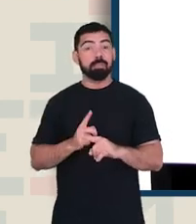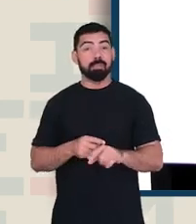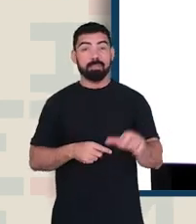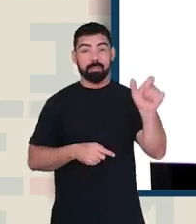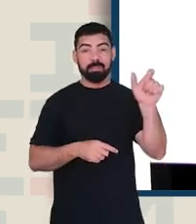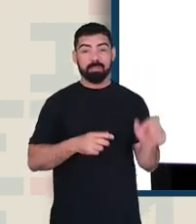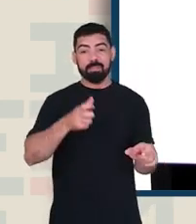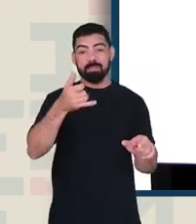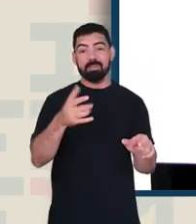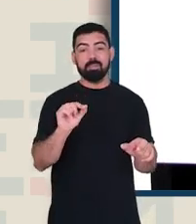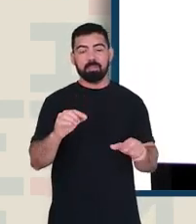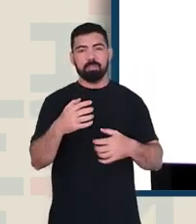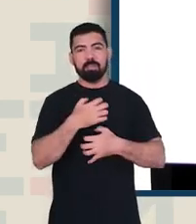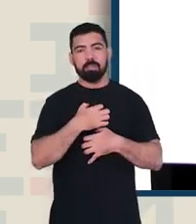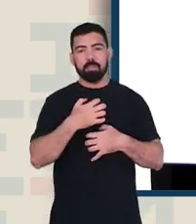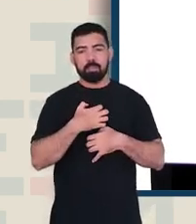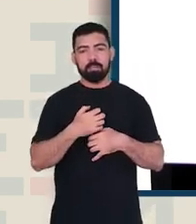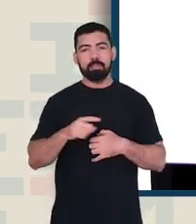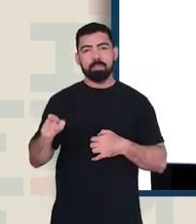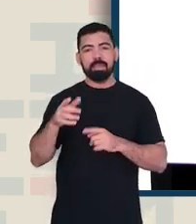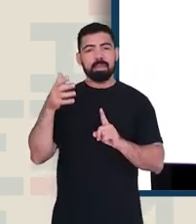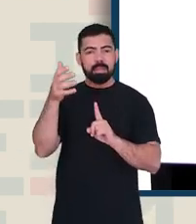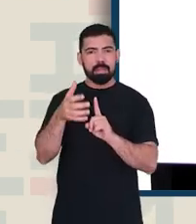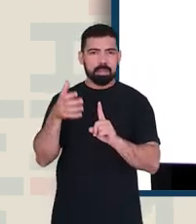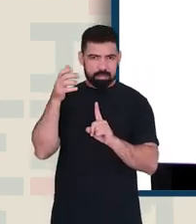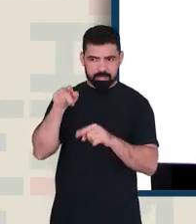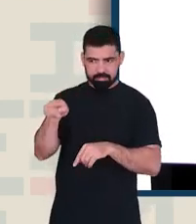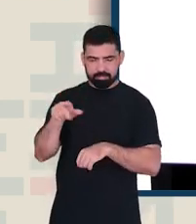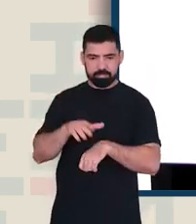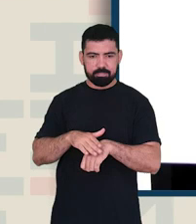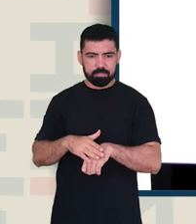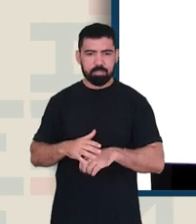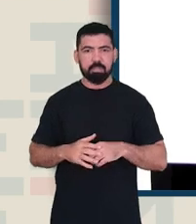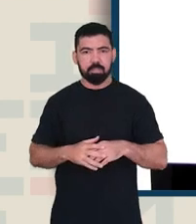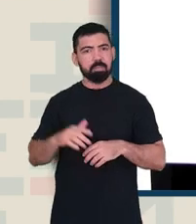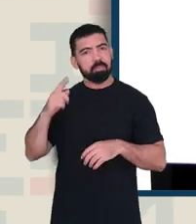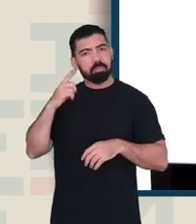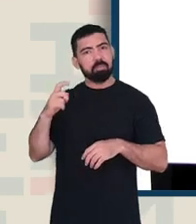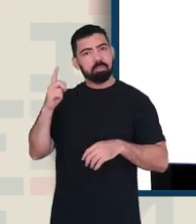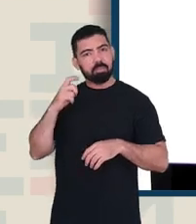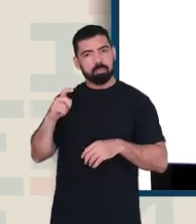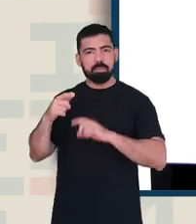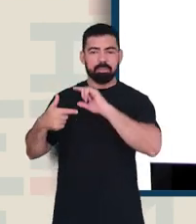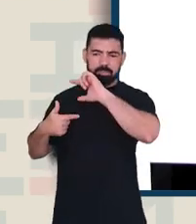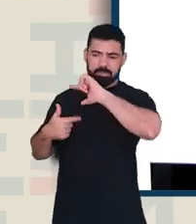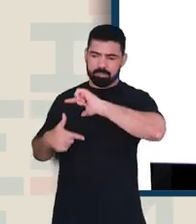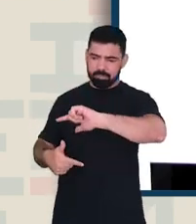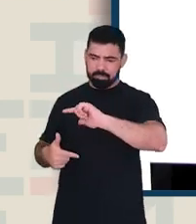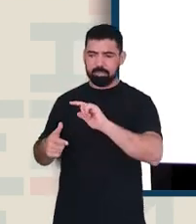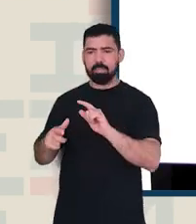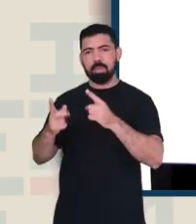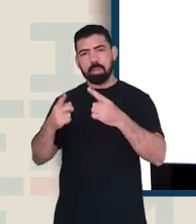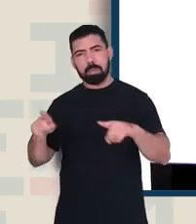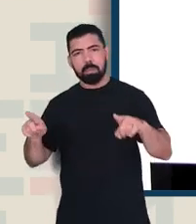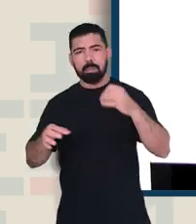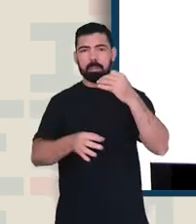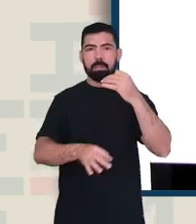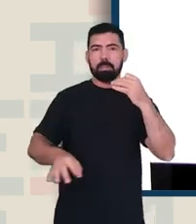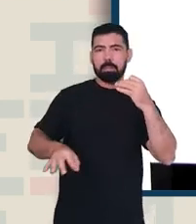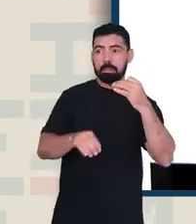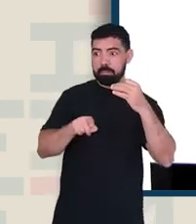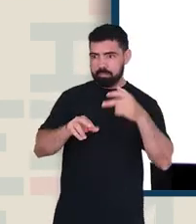se sentia que este discurso sonoro, tradicional, da orquestra e tudo